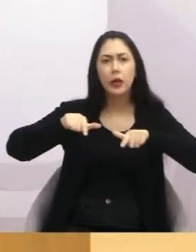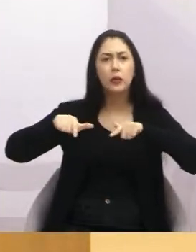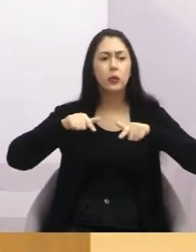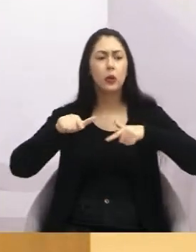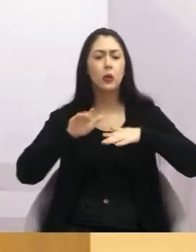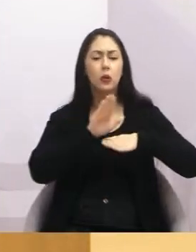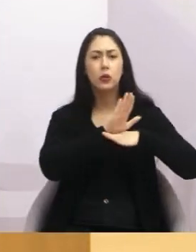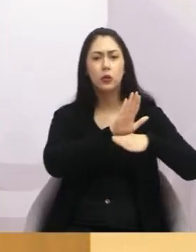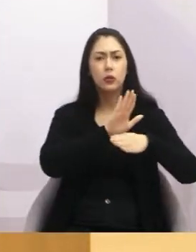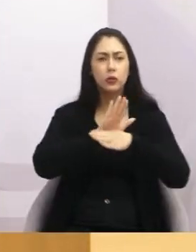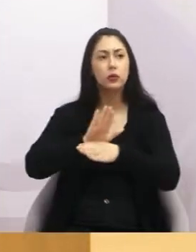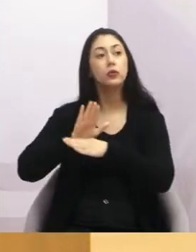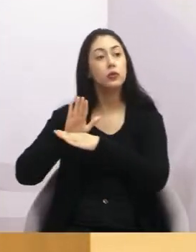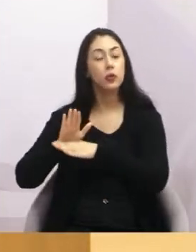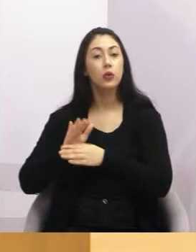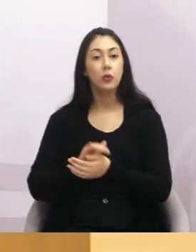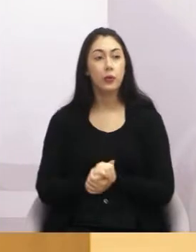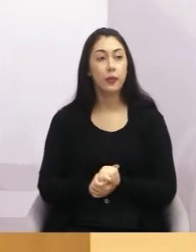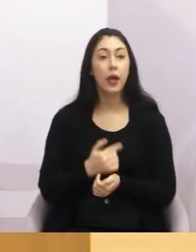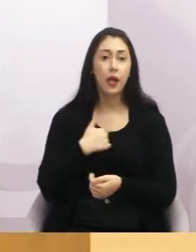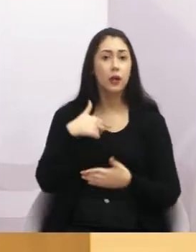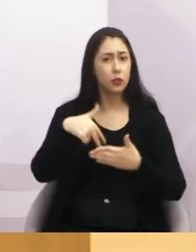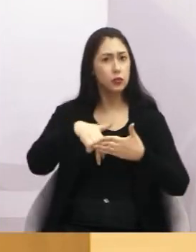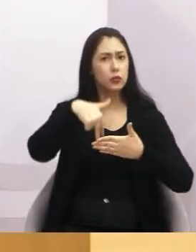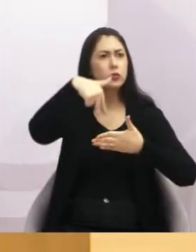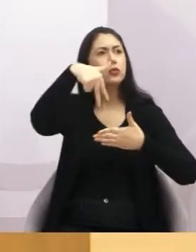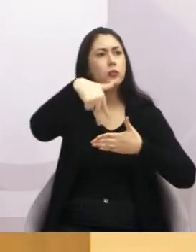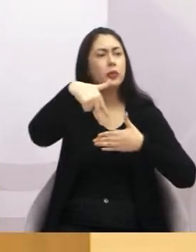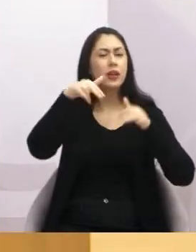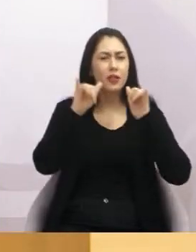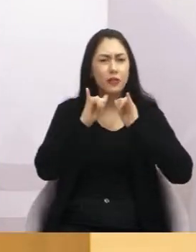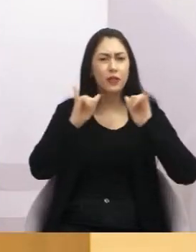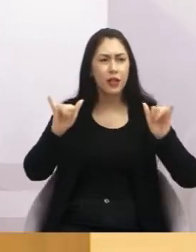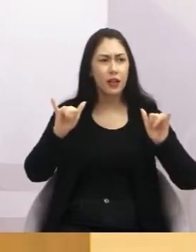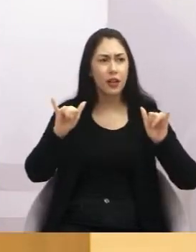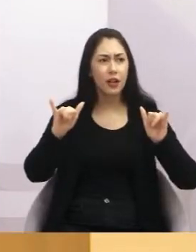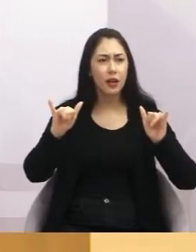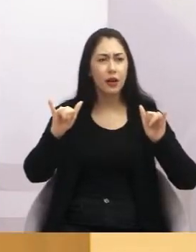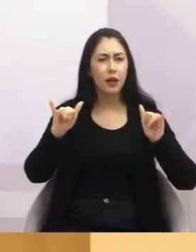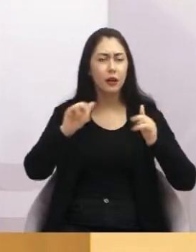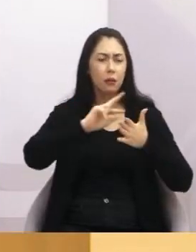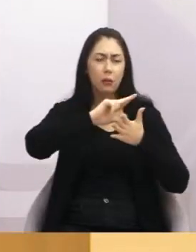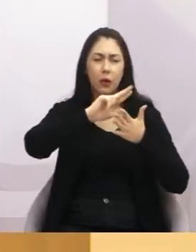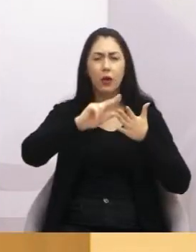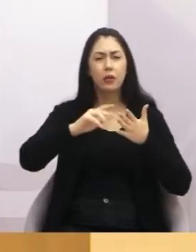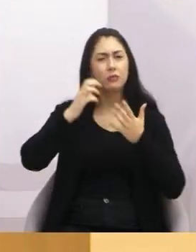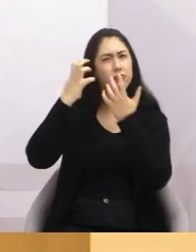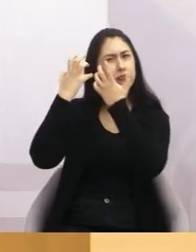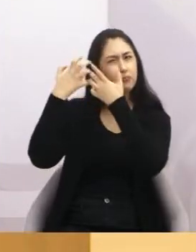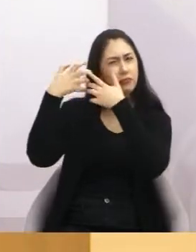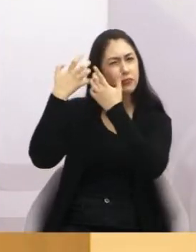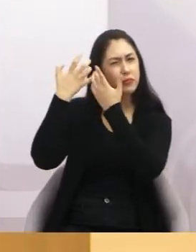atuante na comunidade, é também subir aqui a essa tribuna e dizer algumas palavras de reflexão.